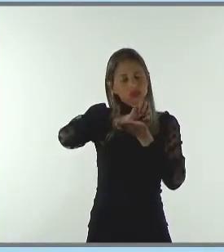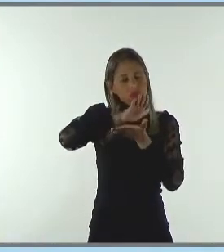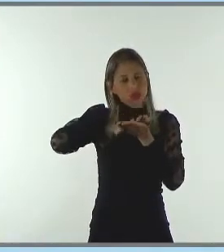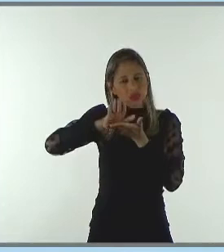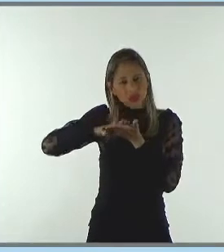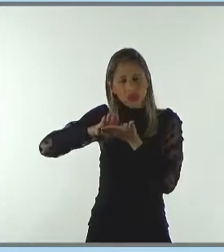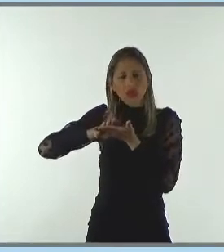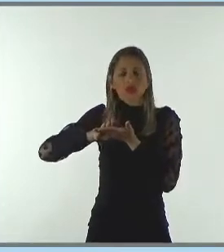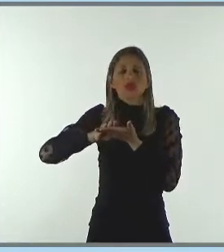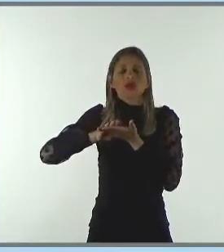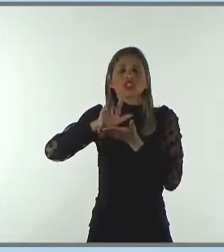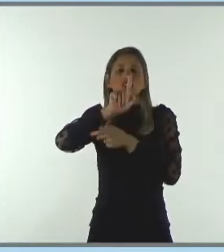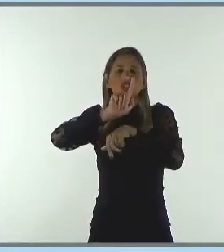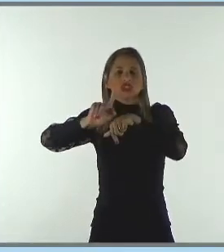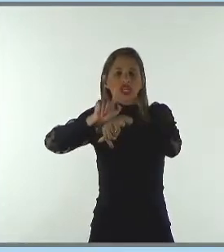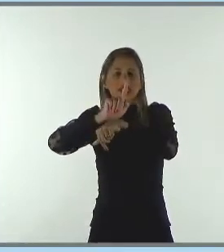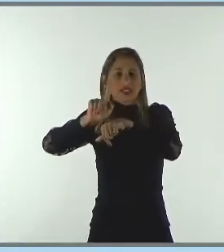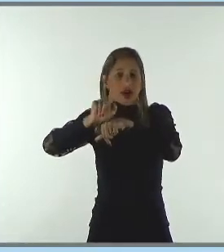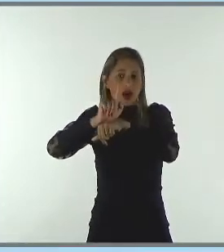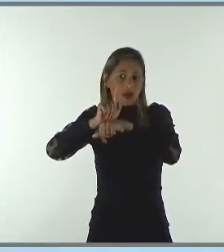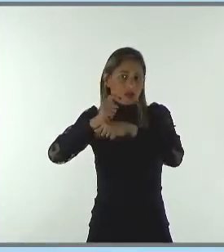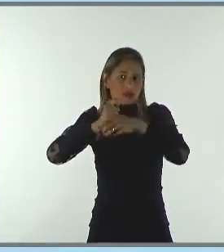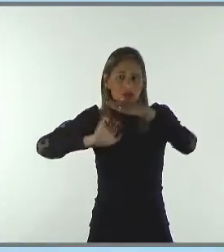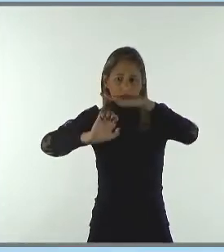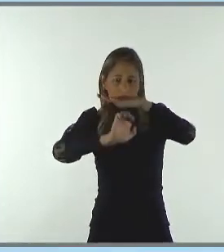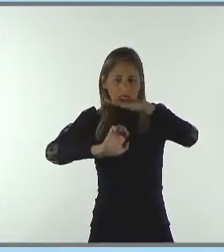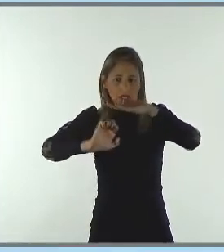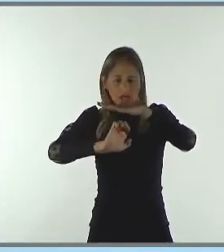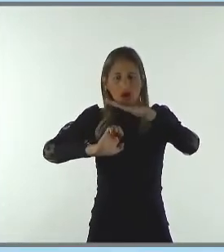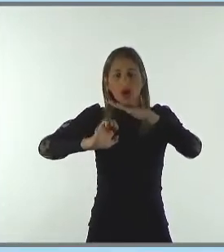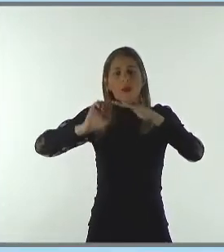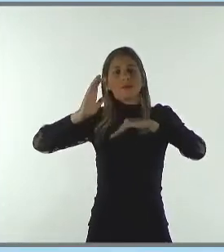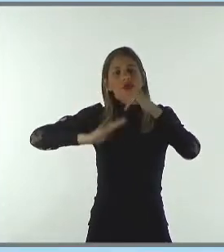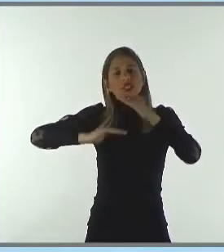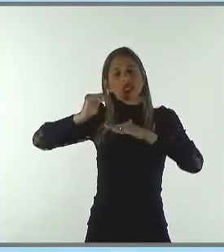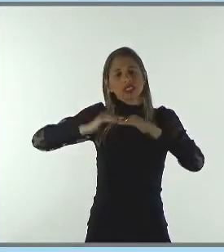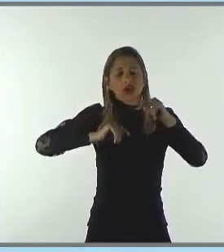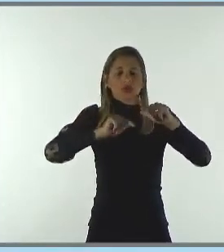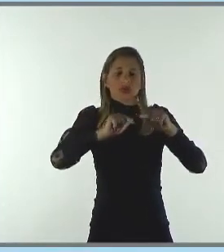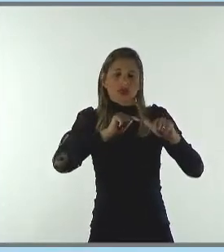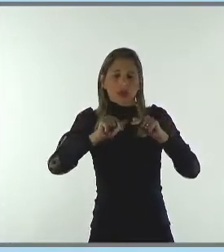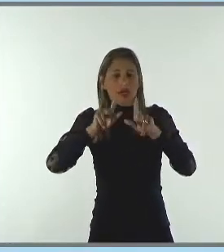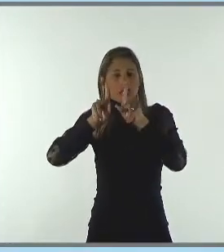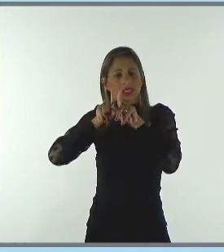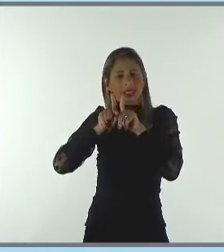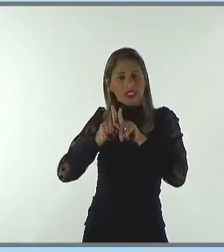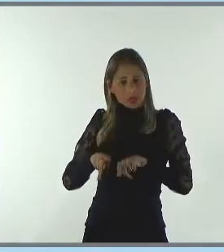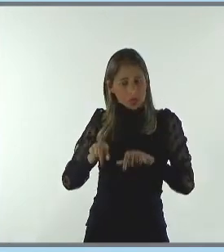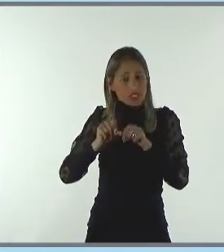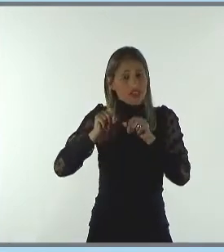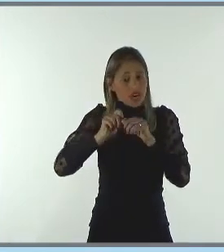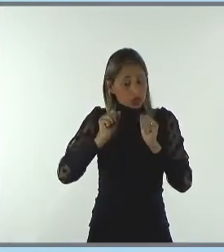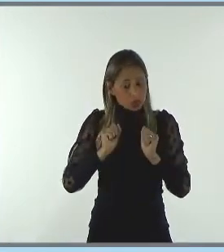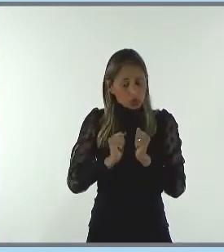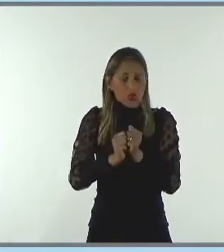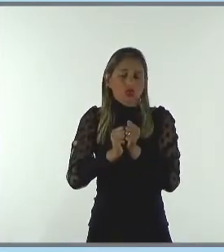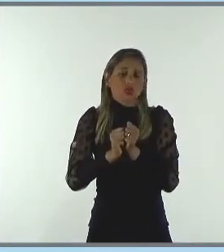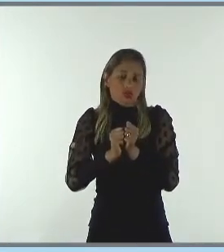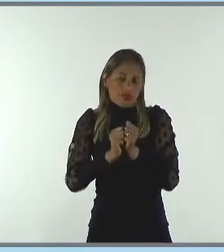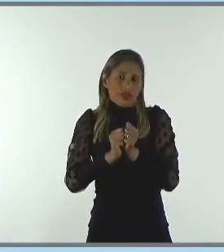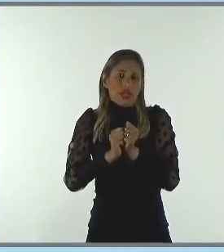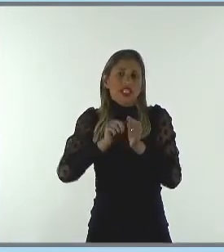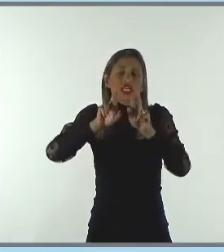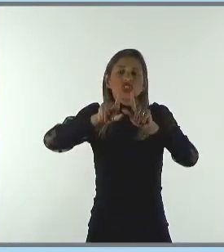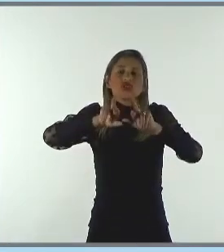no processo de gestão editorial, né, com a profissionalização do trabalho, das pessoas que atuam junto à editora, na